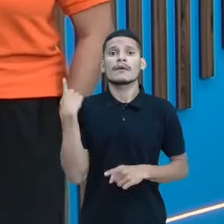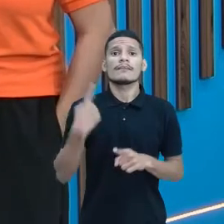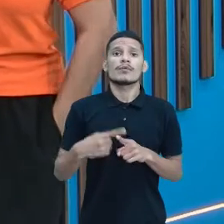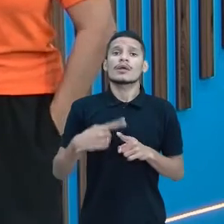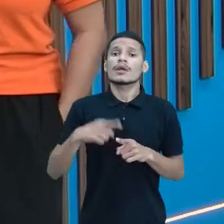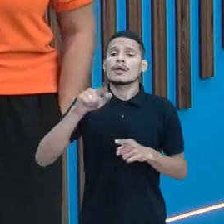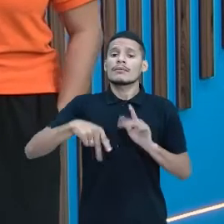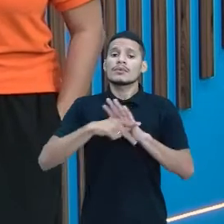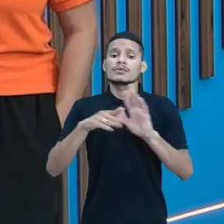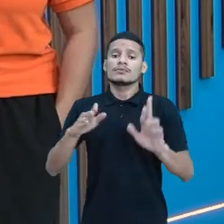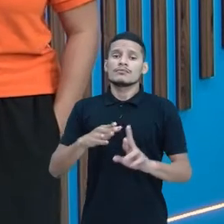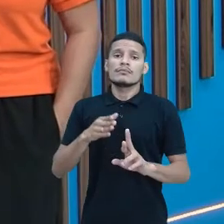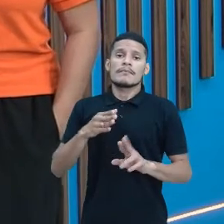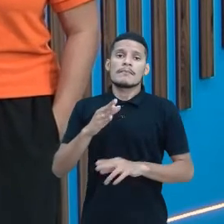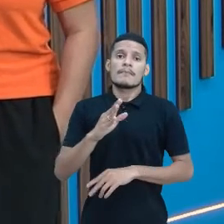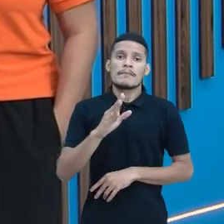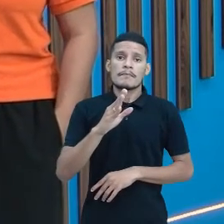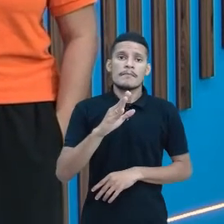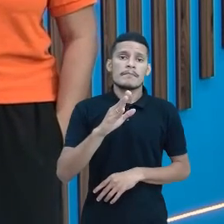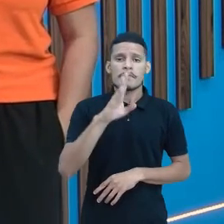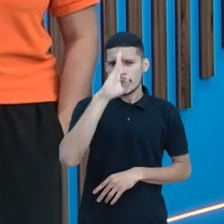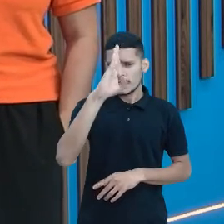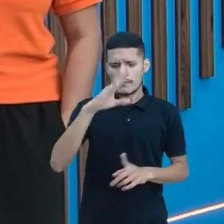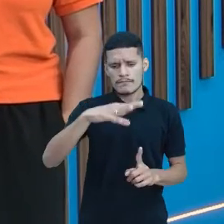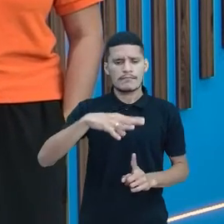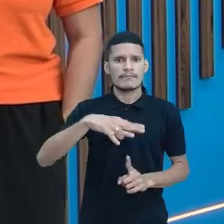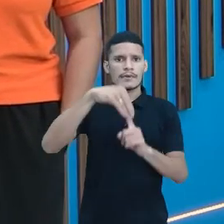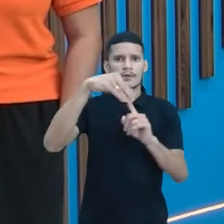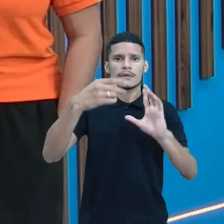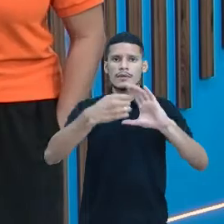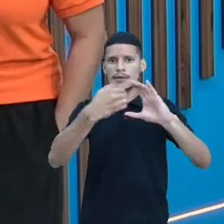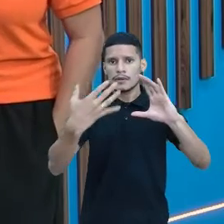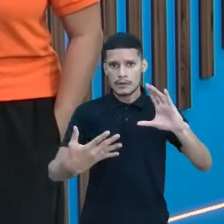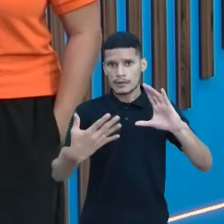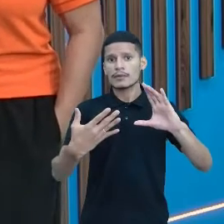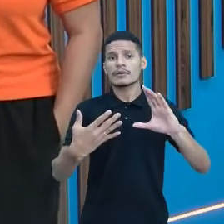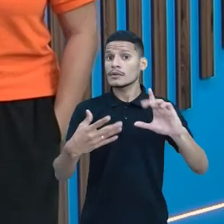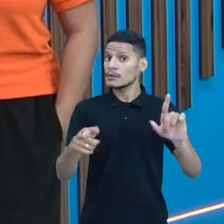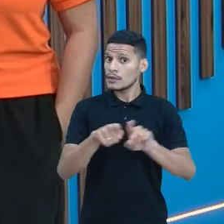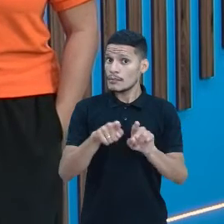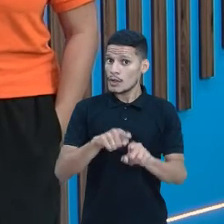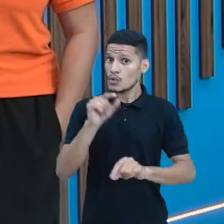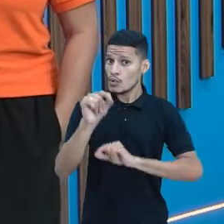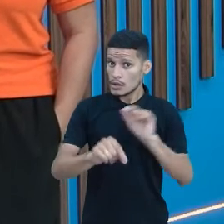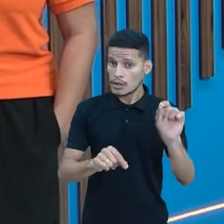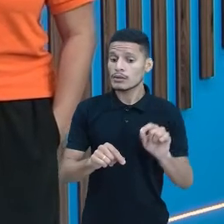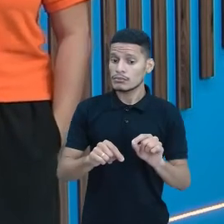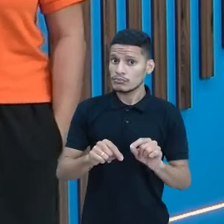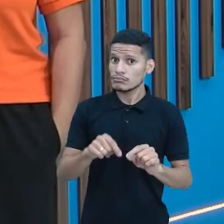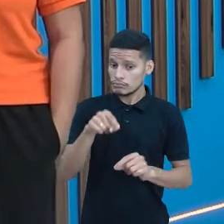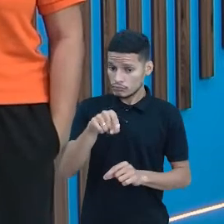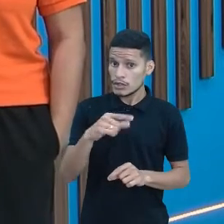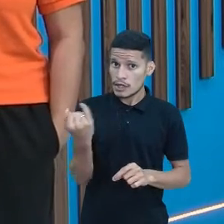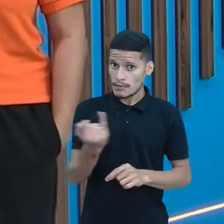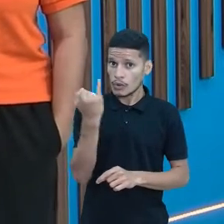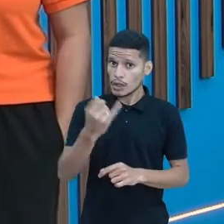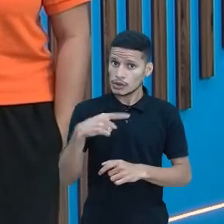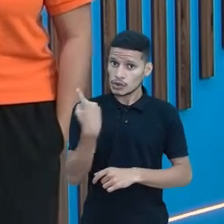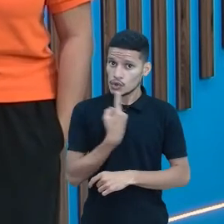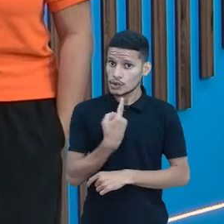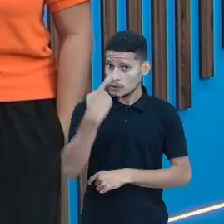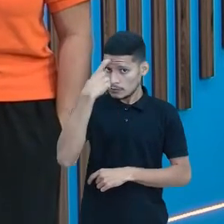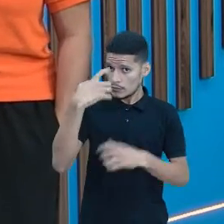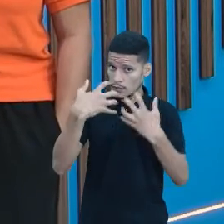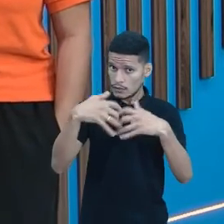Porque é uma das principais características, e talvez seja um dos aspectos importantes que a gente pense, né,